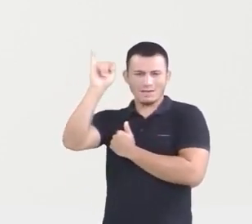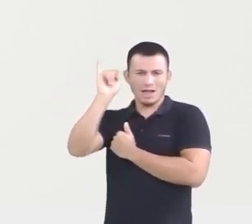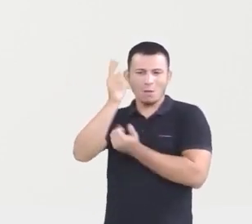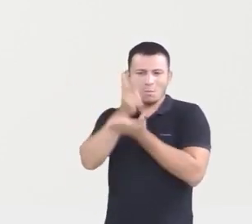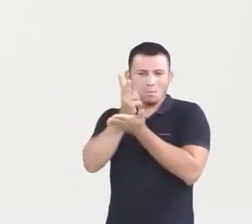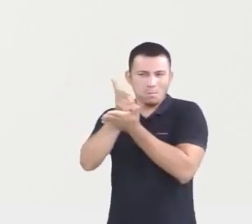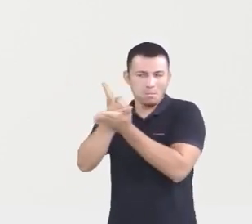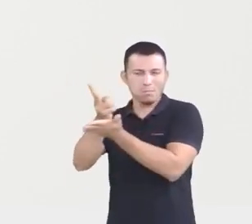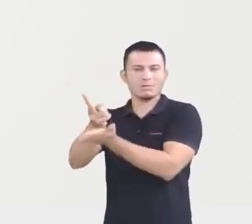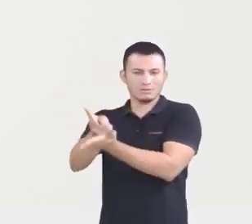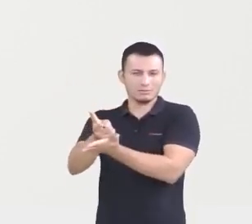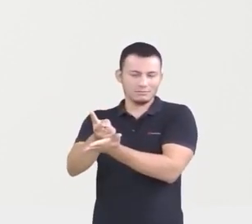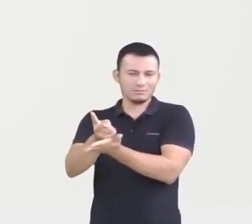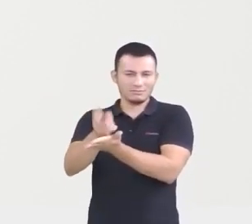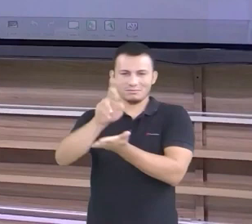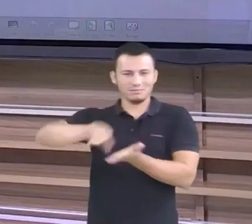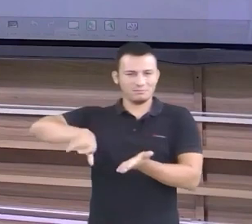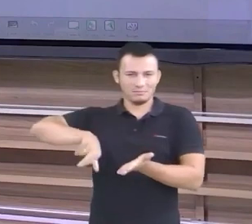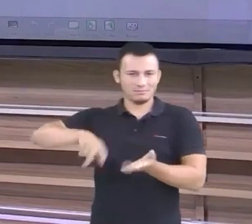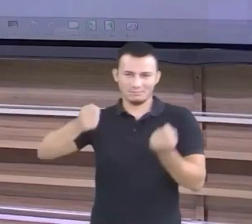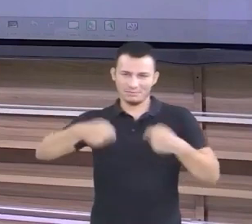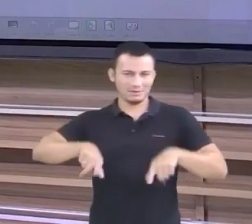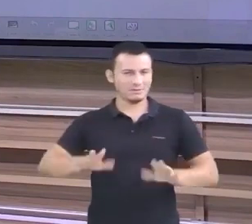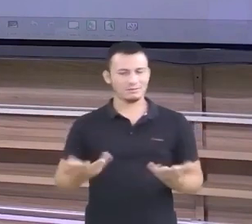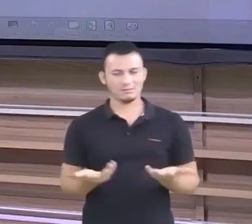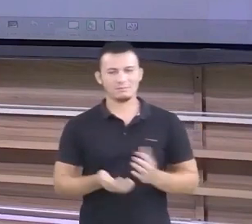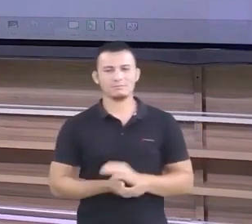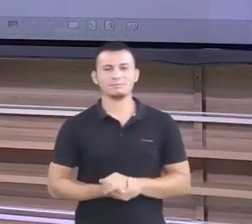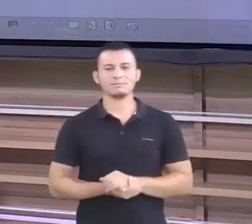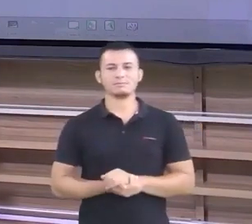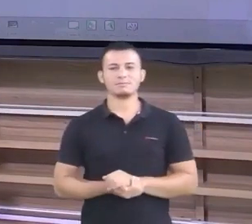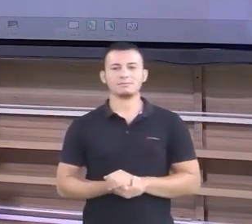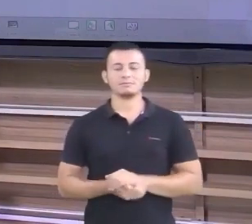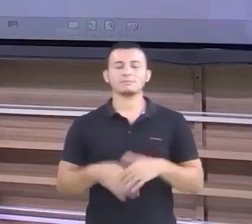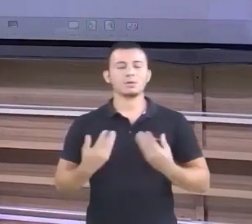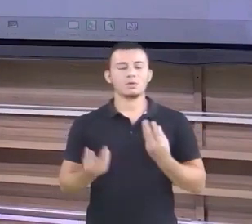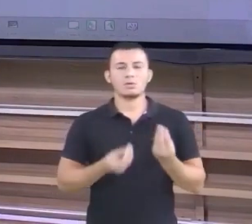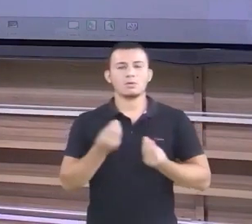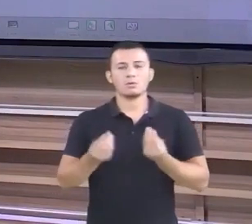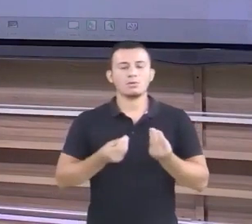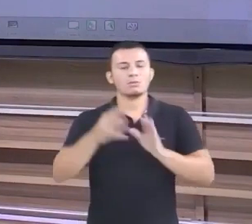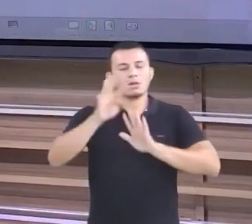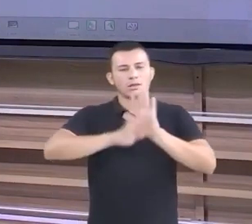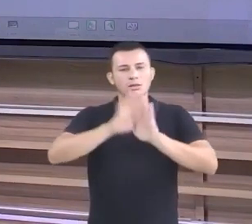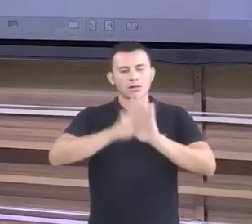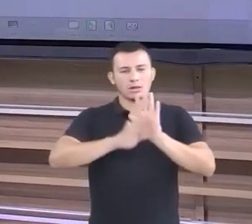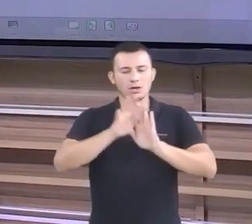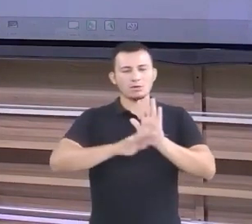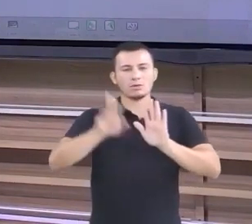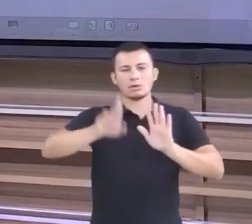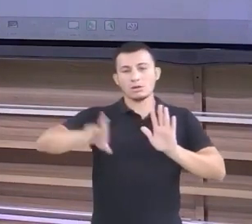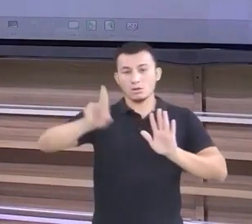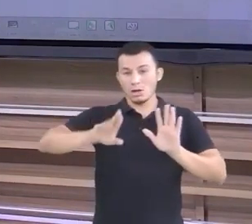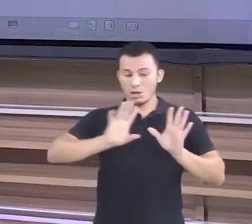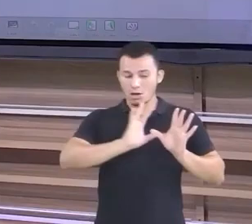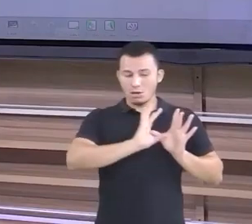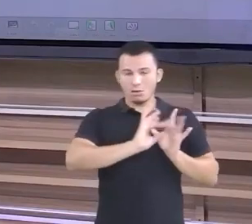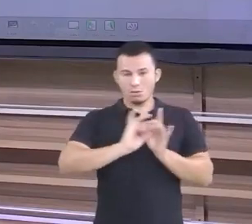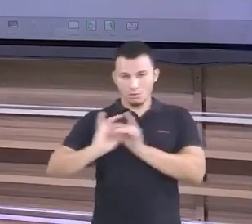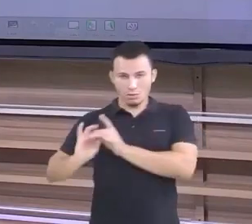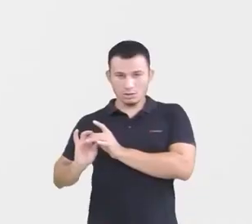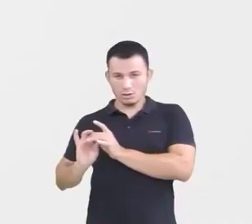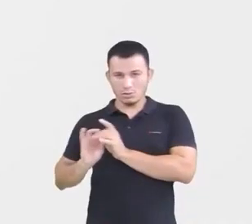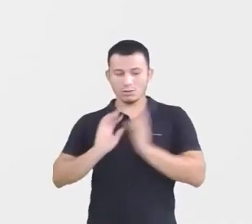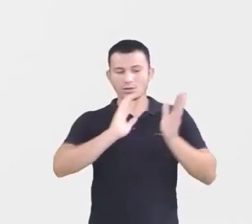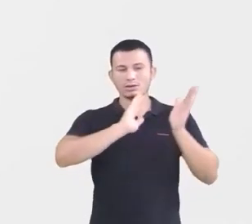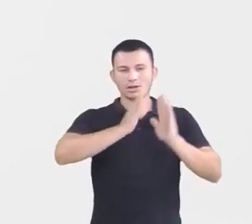repetições desnecessárias. Bom, nós vamos ver agora como é que ficaria no texto a utilização da coesão